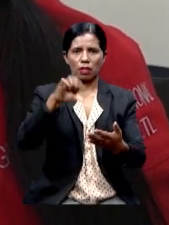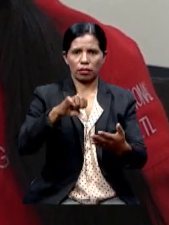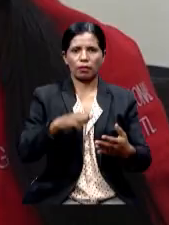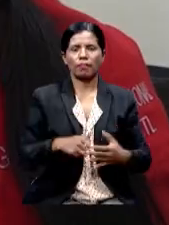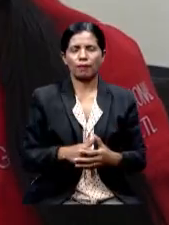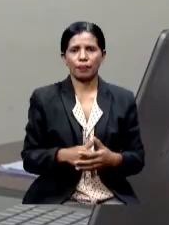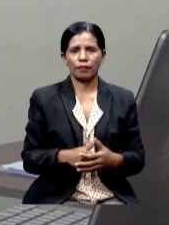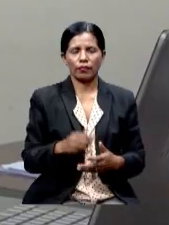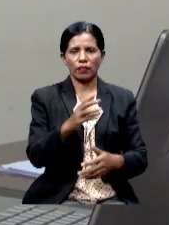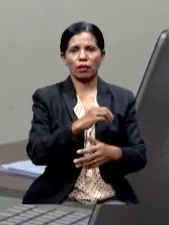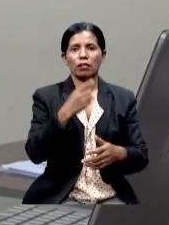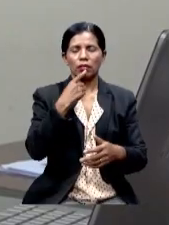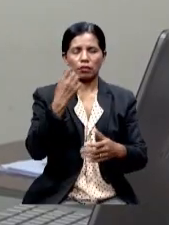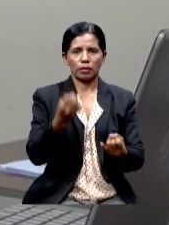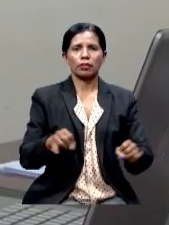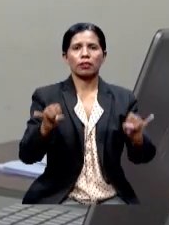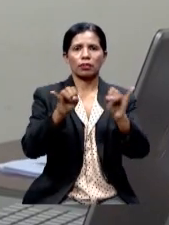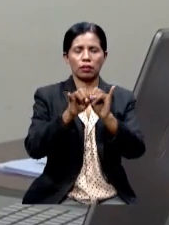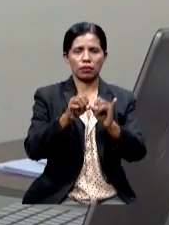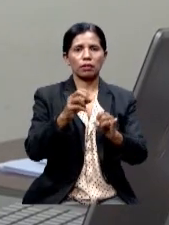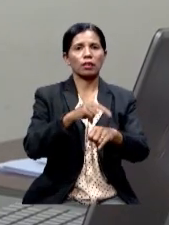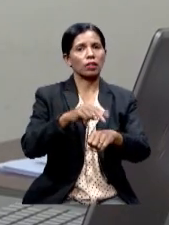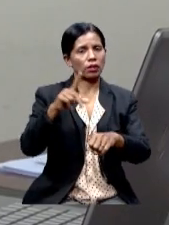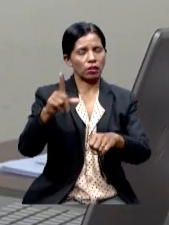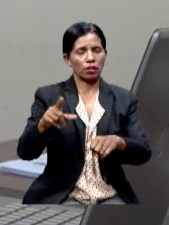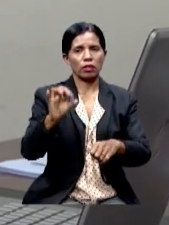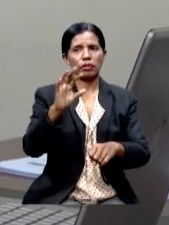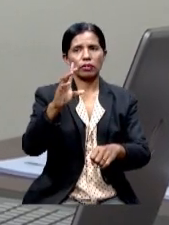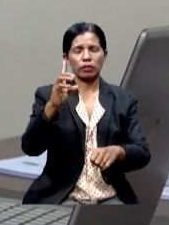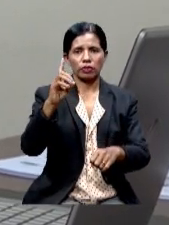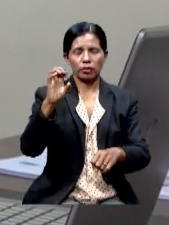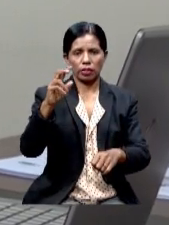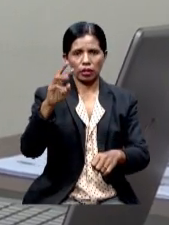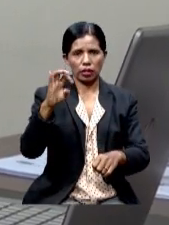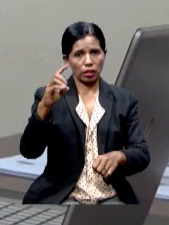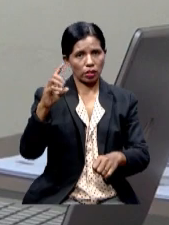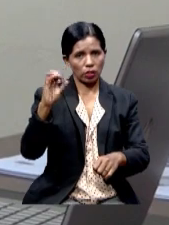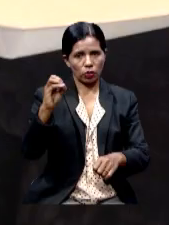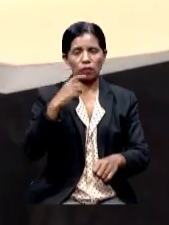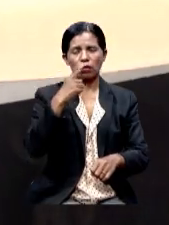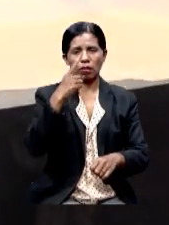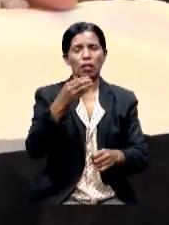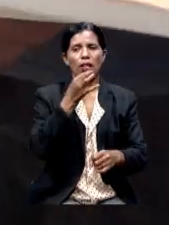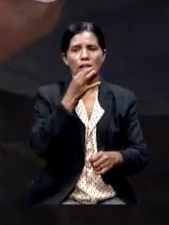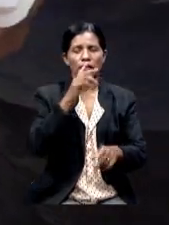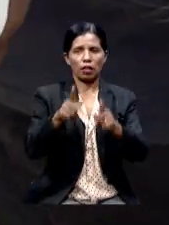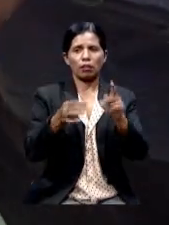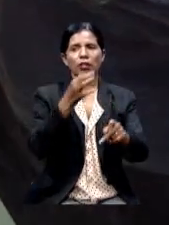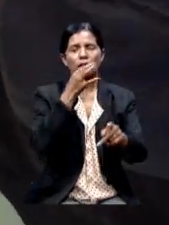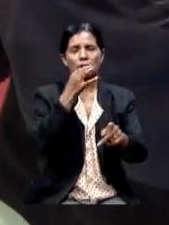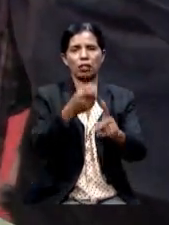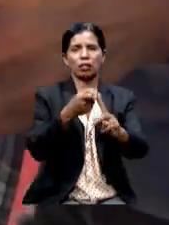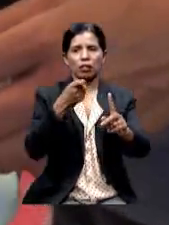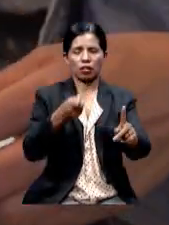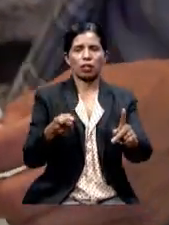Técnico Científico Instituto Nacional de Saúde, Frederico Bosco Alves dos Santos Ateden, ahan nebe ema consumo